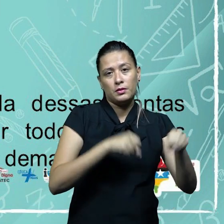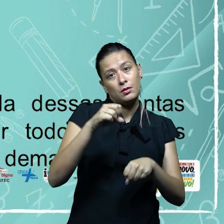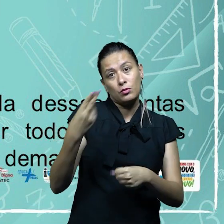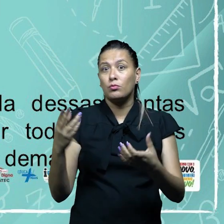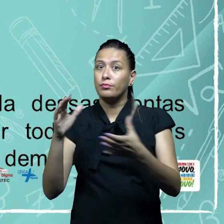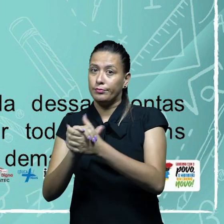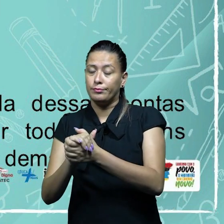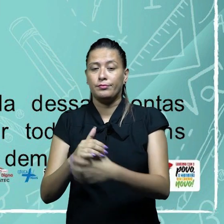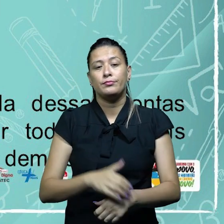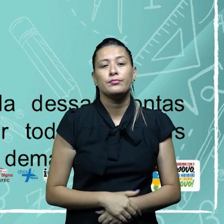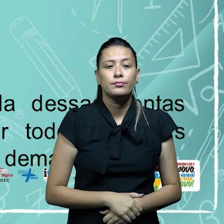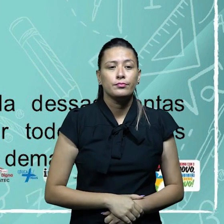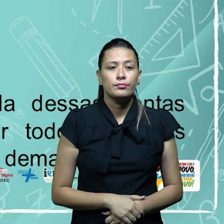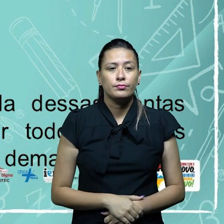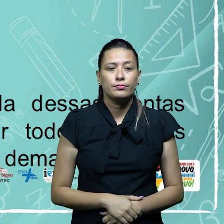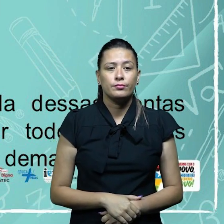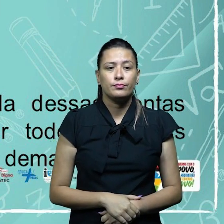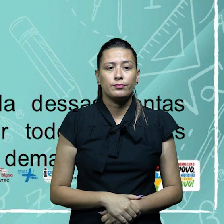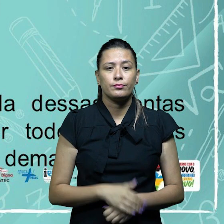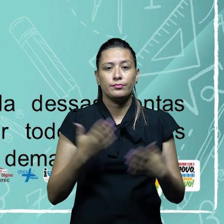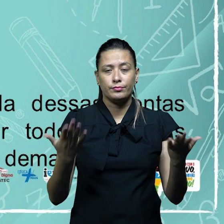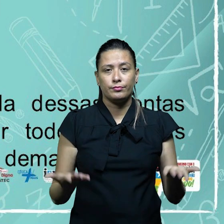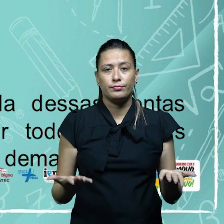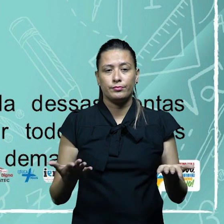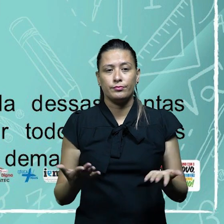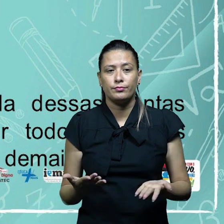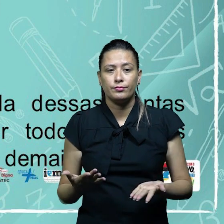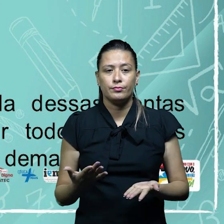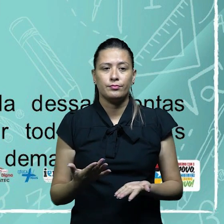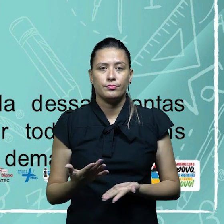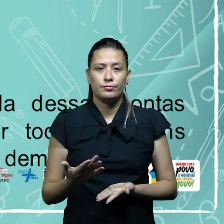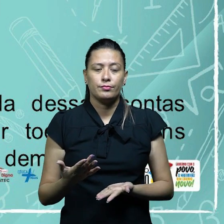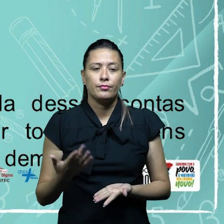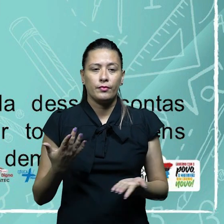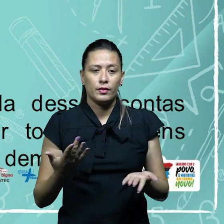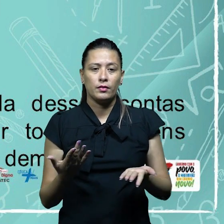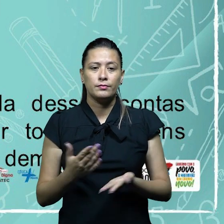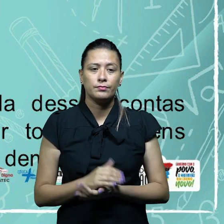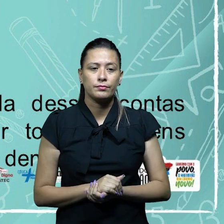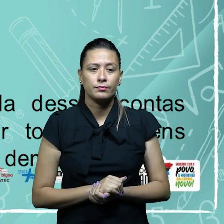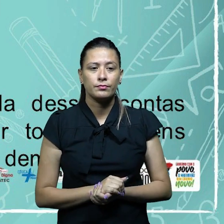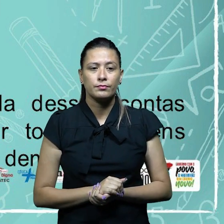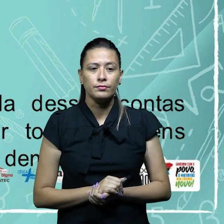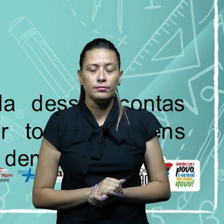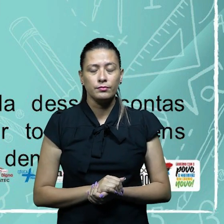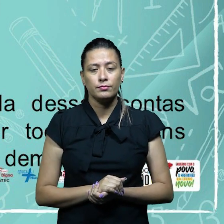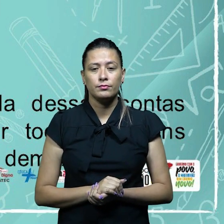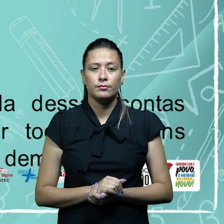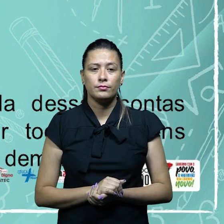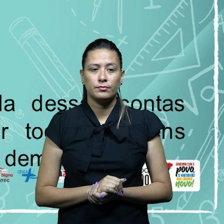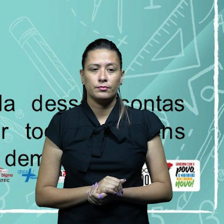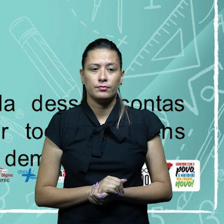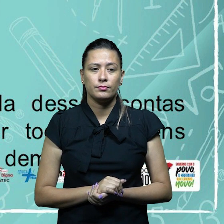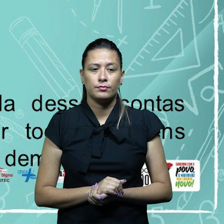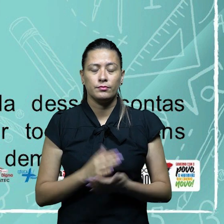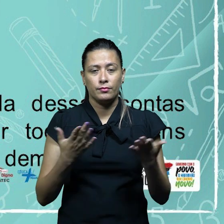a depreciação, a variação de receita e custos, tá bem? E as receitas incrementais. Então, para a nossa análise de